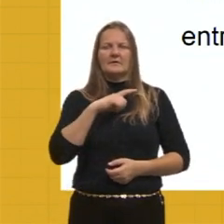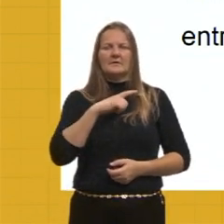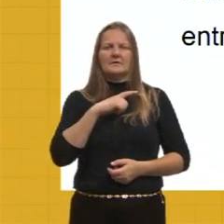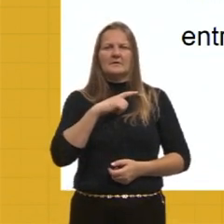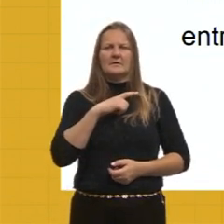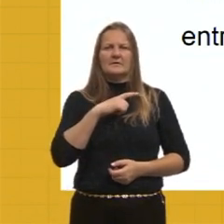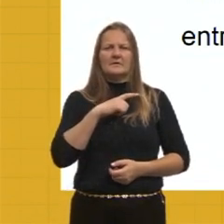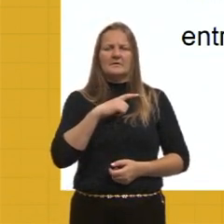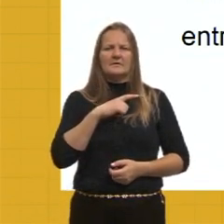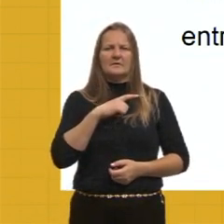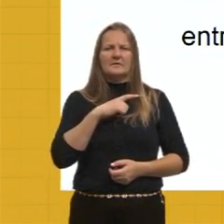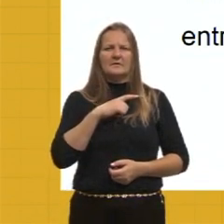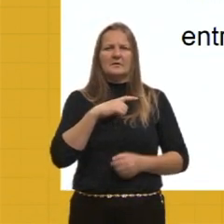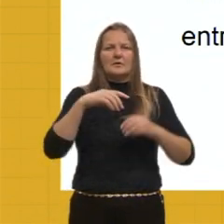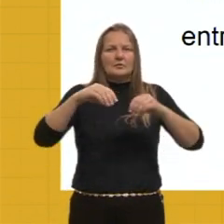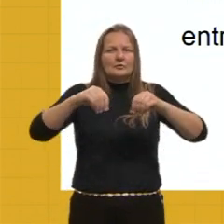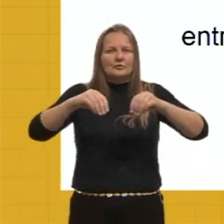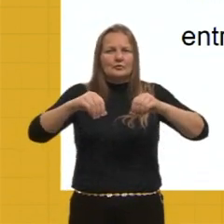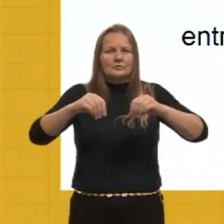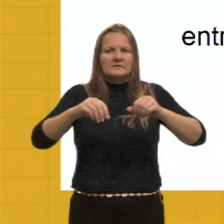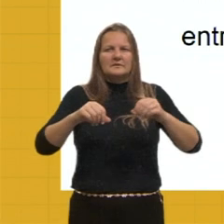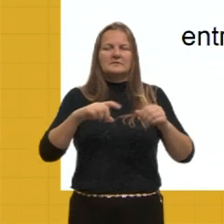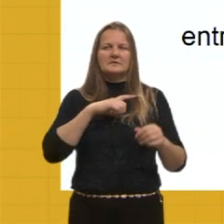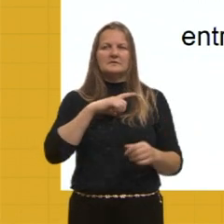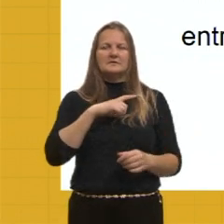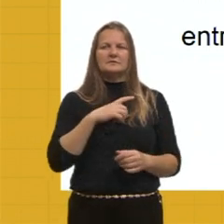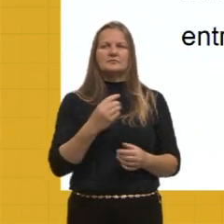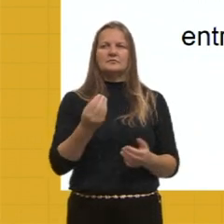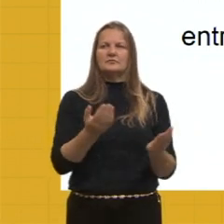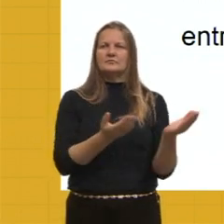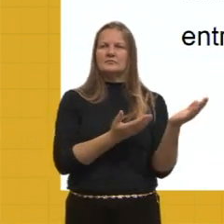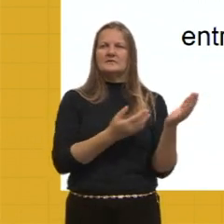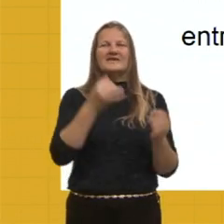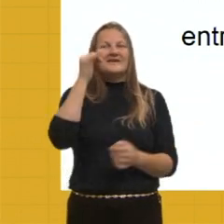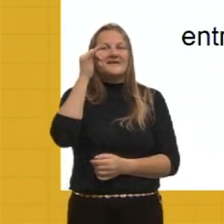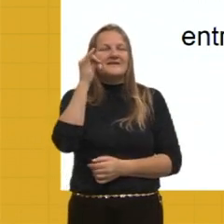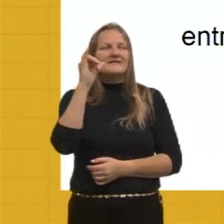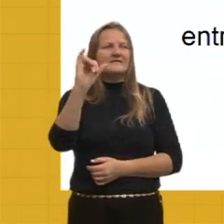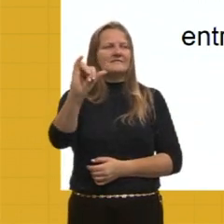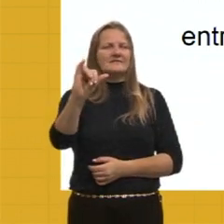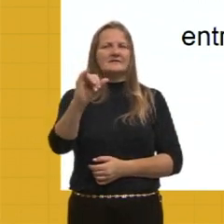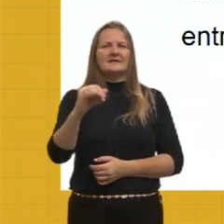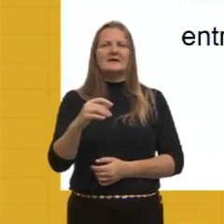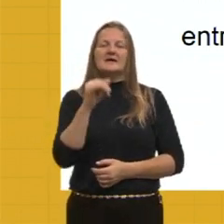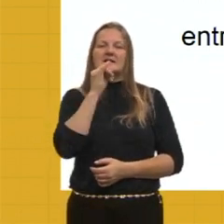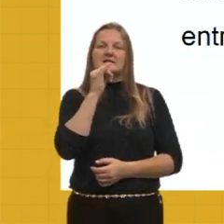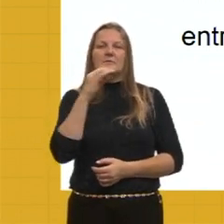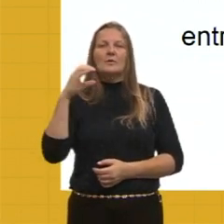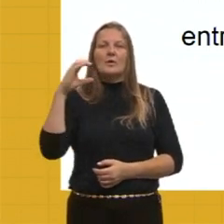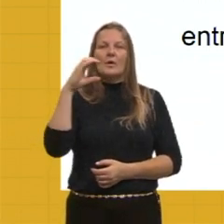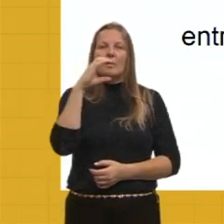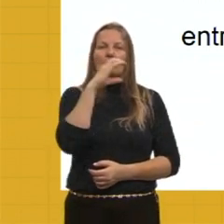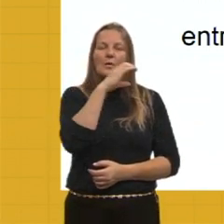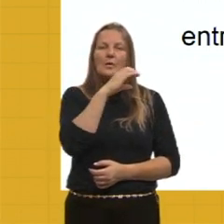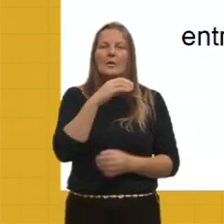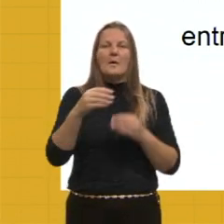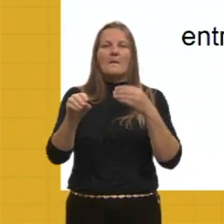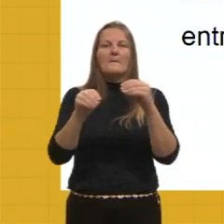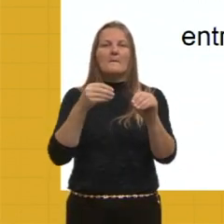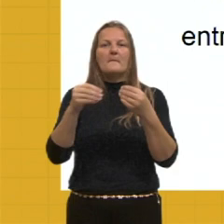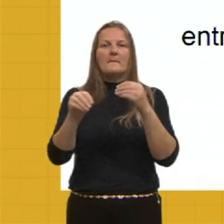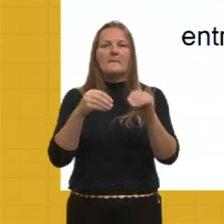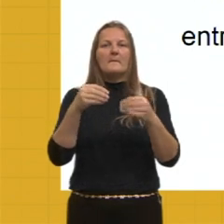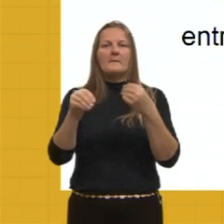Esse é a substância que tem lá e aí também evitar né de aquecer por exemplo nós temos aqueles plásticos